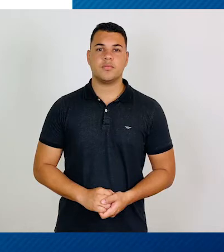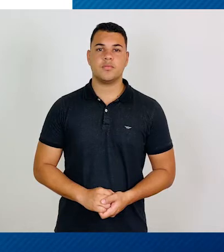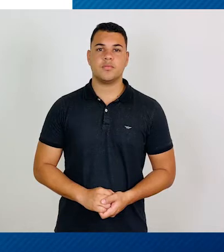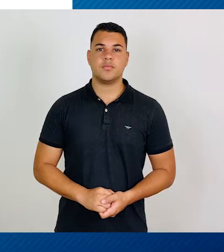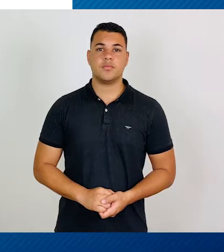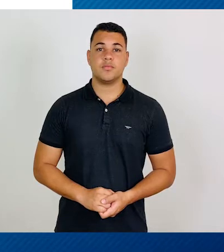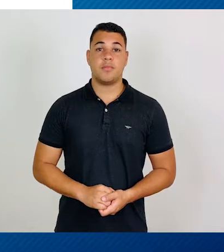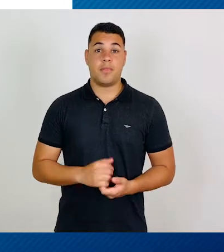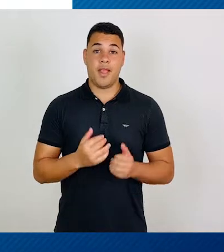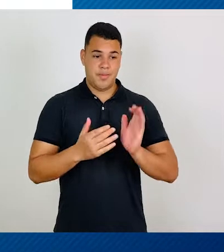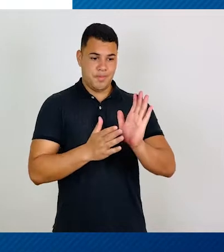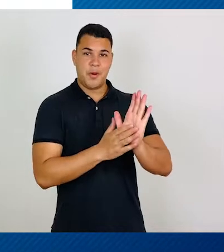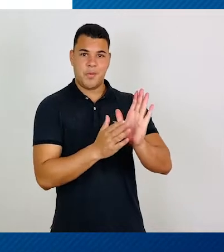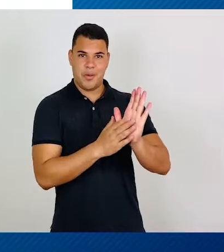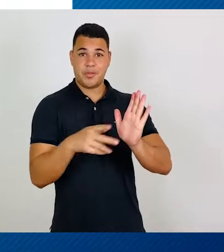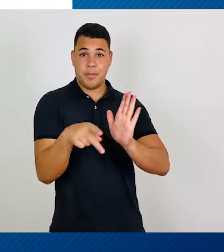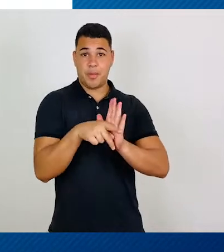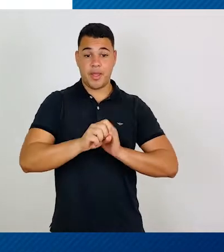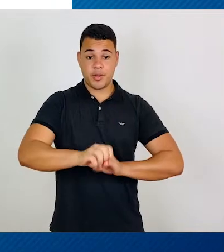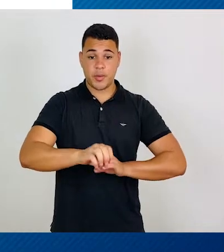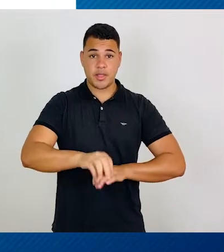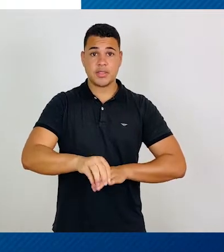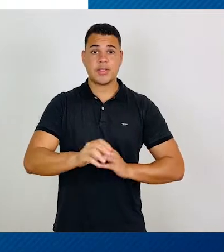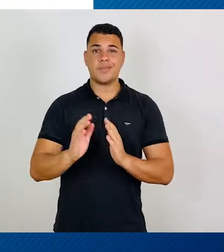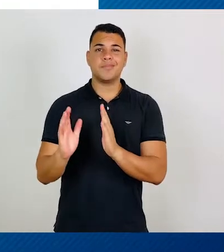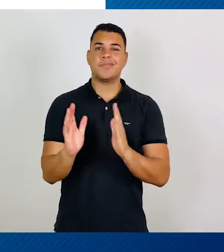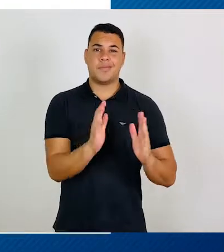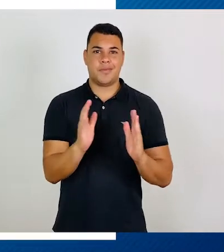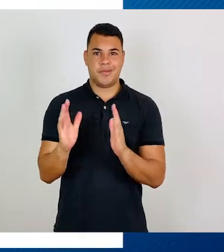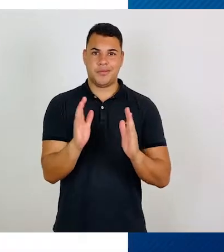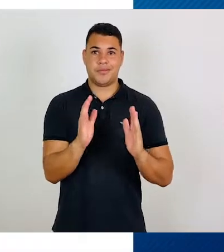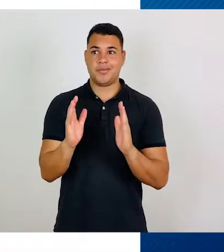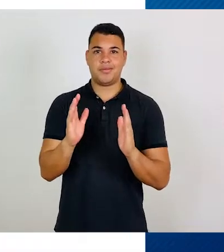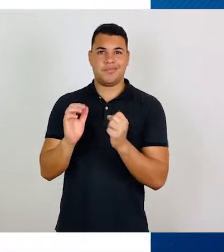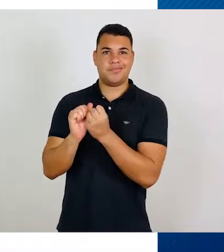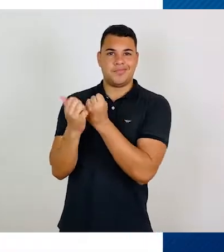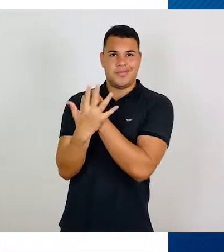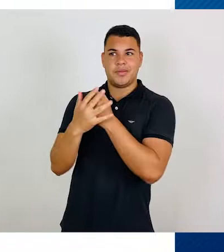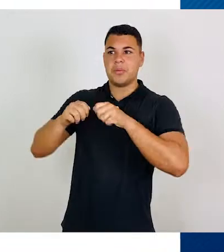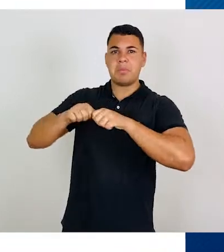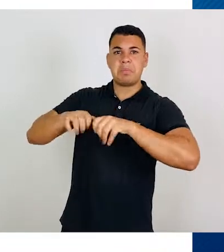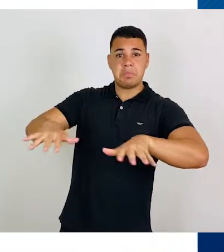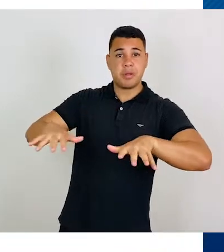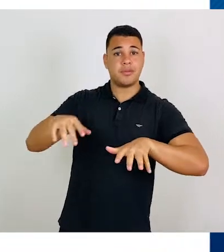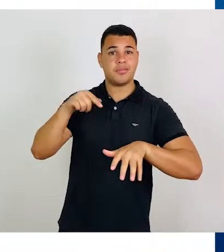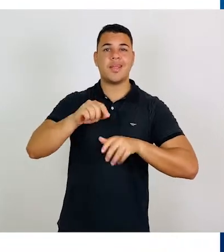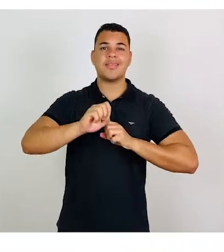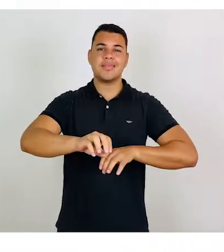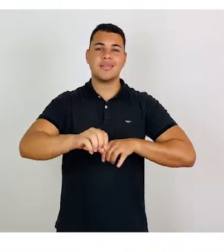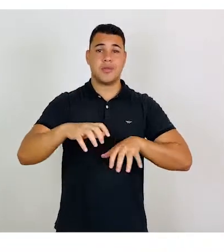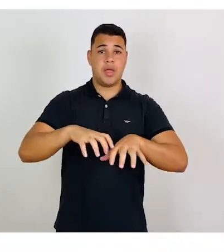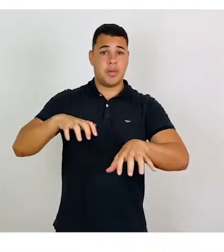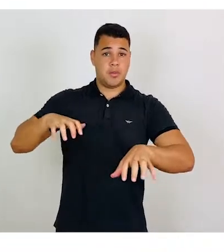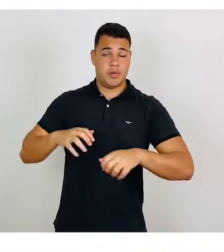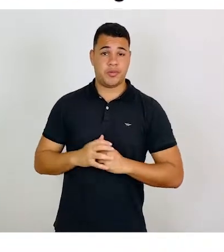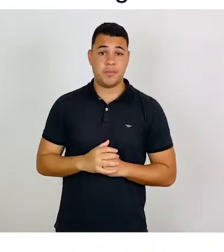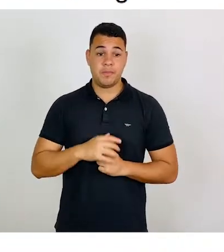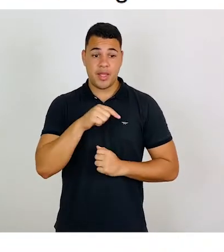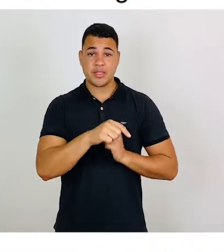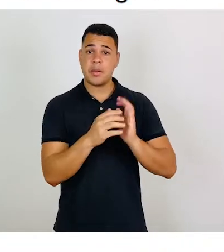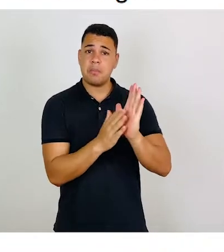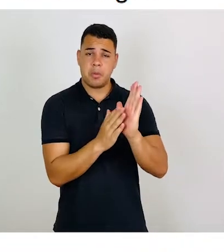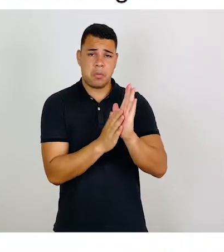Estudo publicado na revista Educação Especial aponta que a escolarização de pessoas com deficiência no Brasil foi